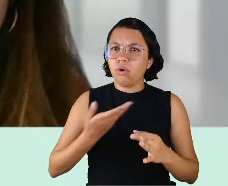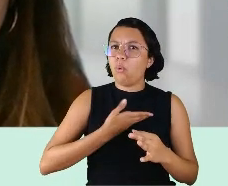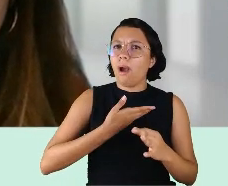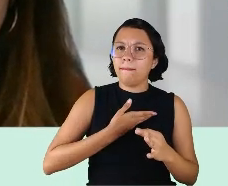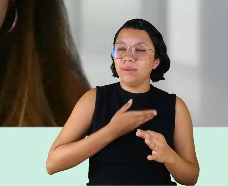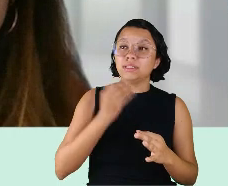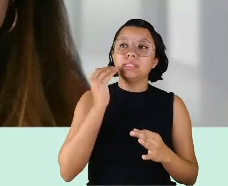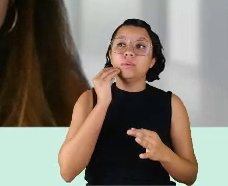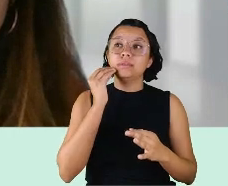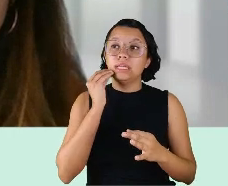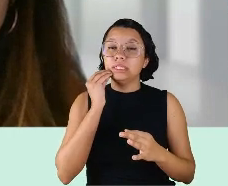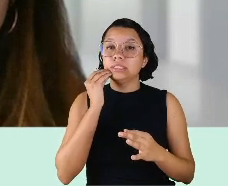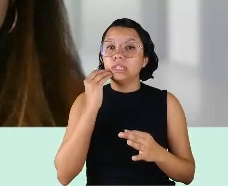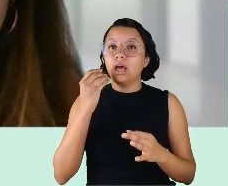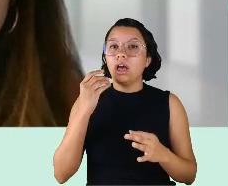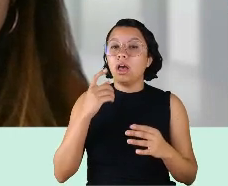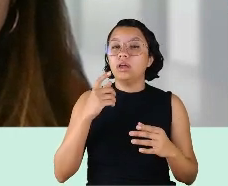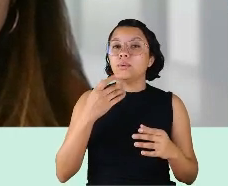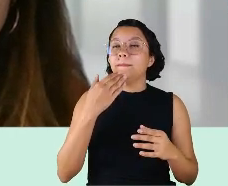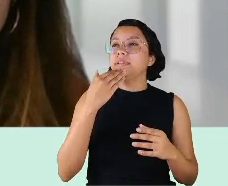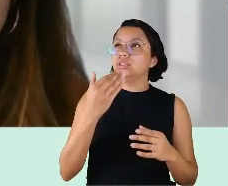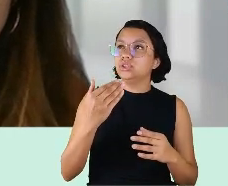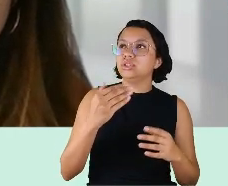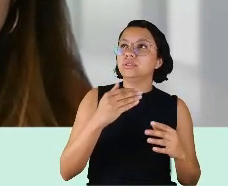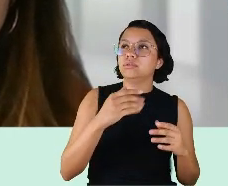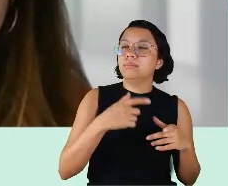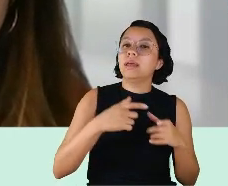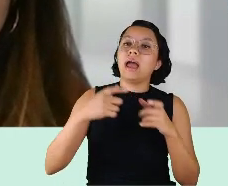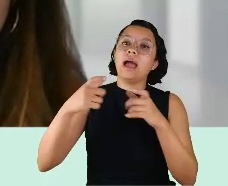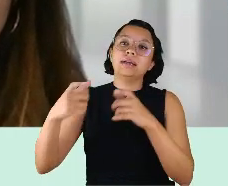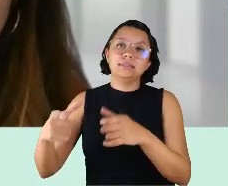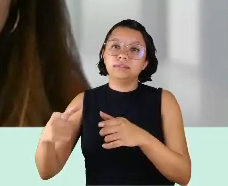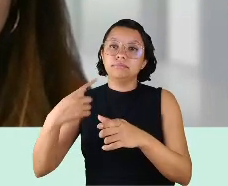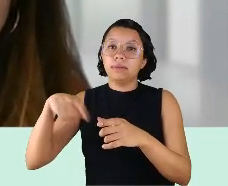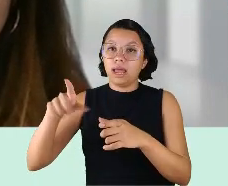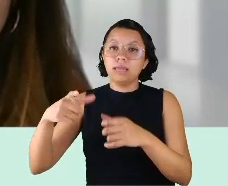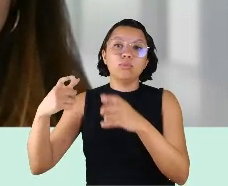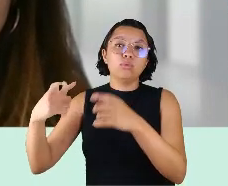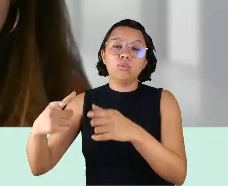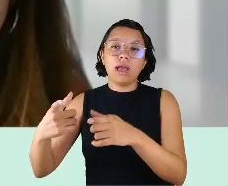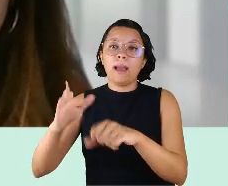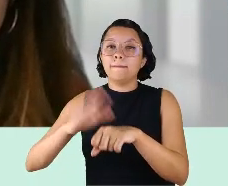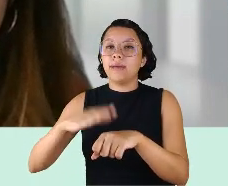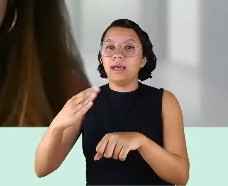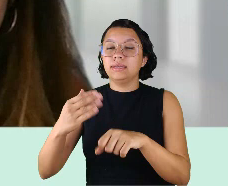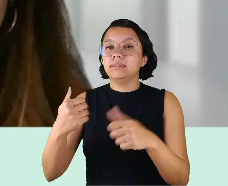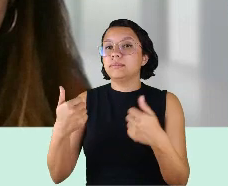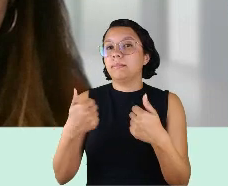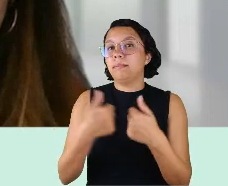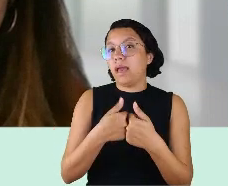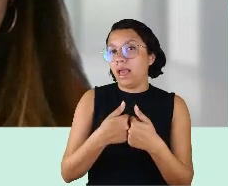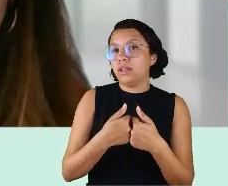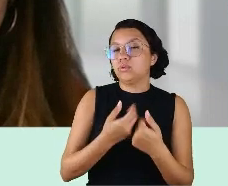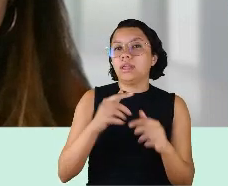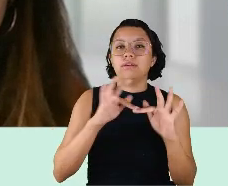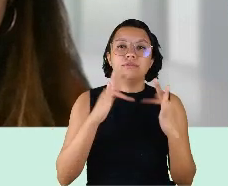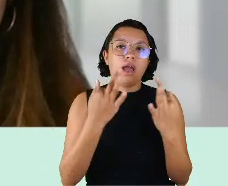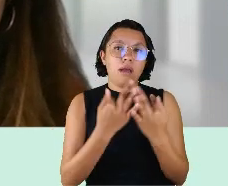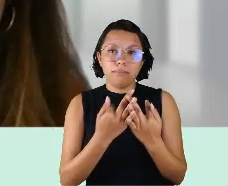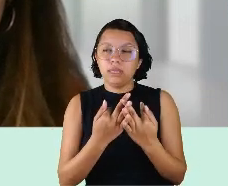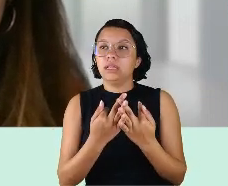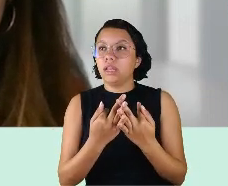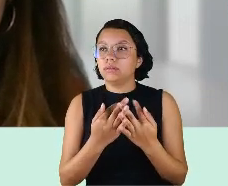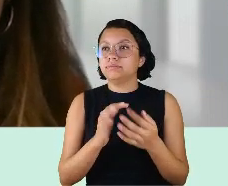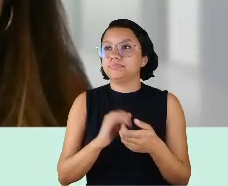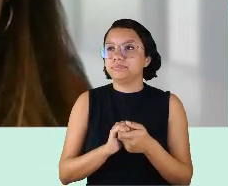remover para mais próximo da sua família, né, da sua origem, e aí